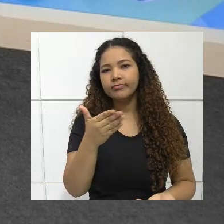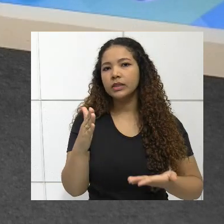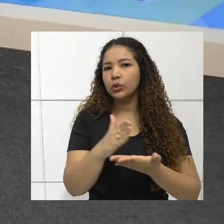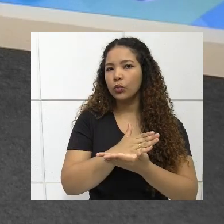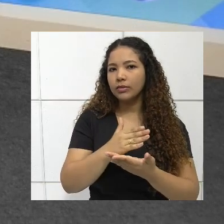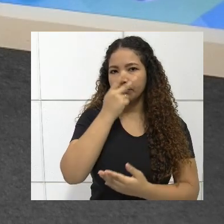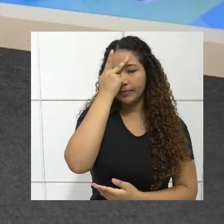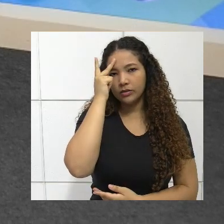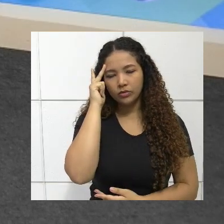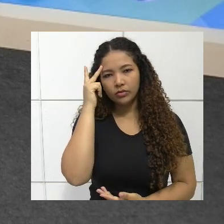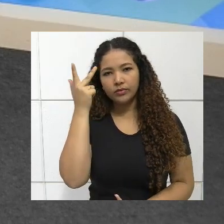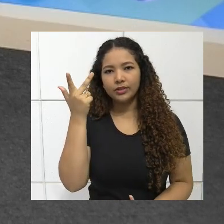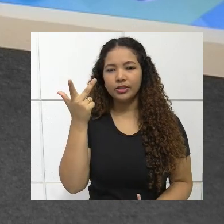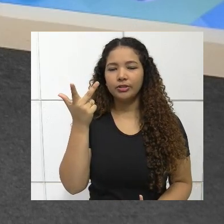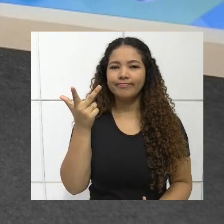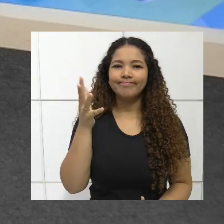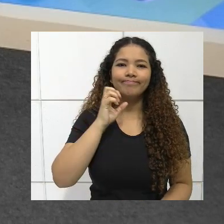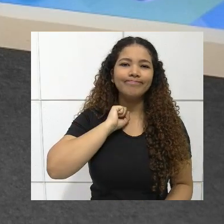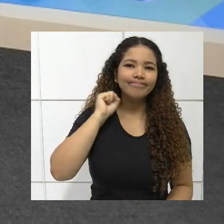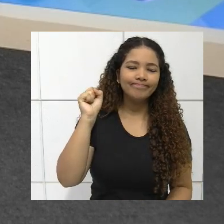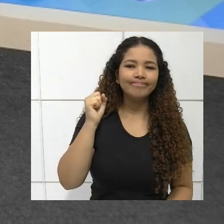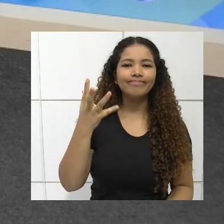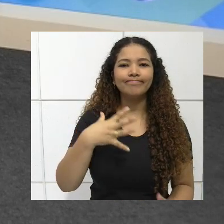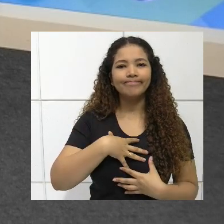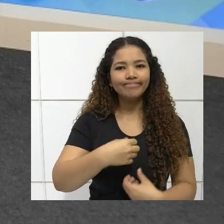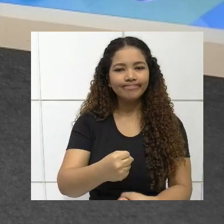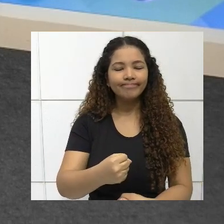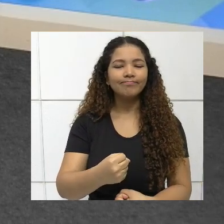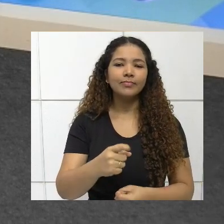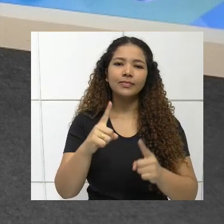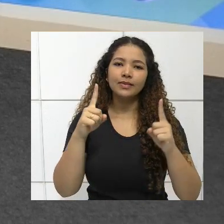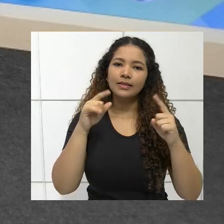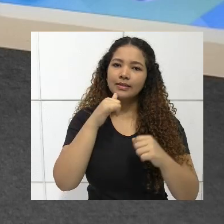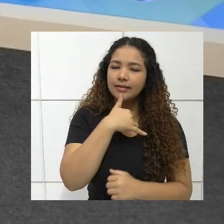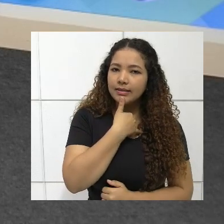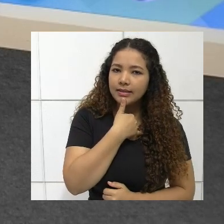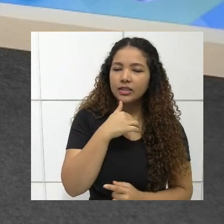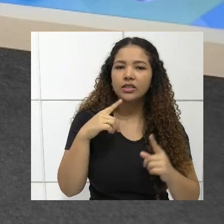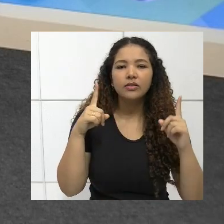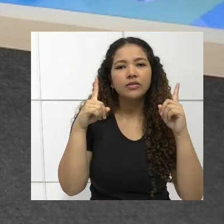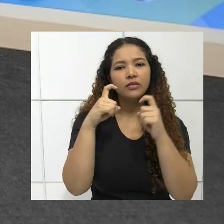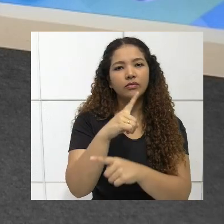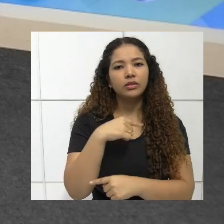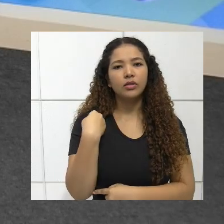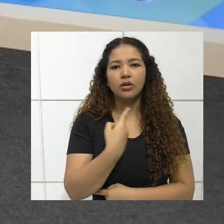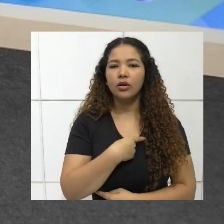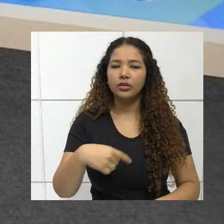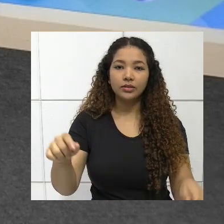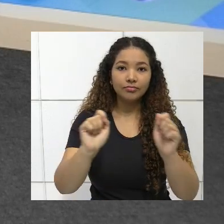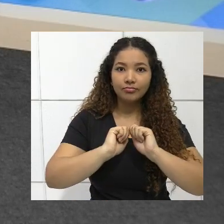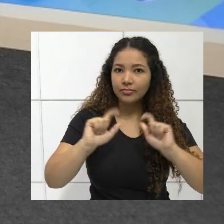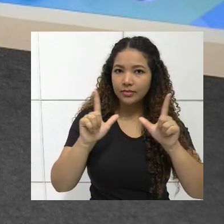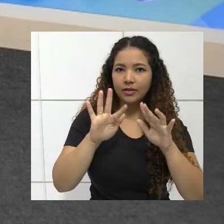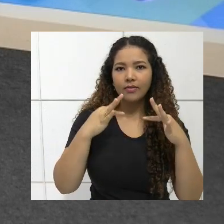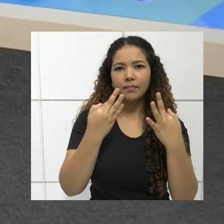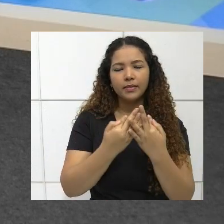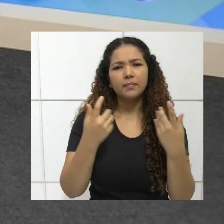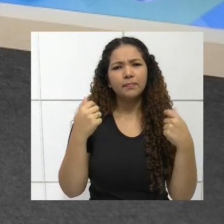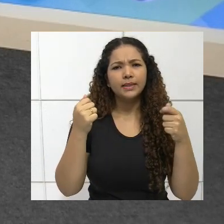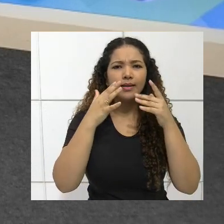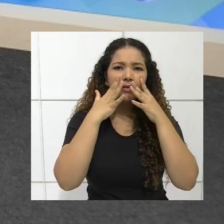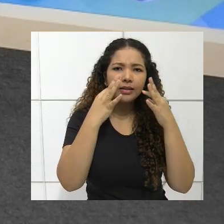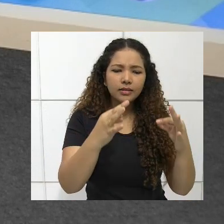preferiram interromper o seu bem mais precioso. E a gente traz aqui para despertar as famílias, a dar mais atenção às pessoas que estejam